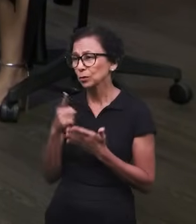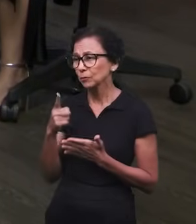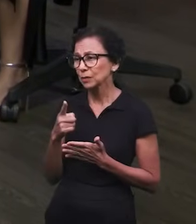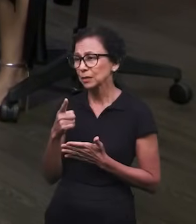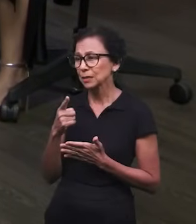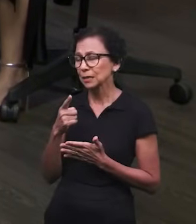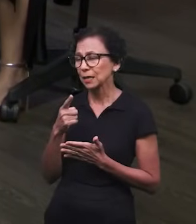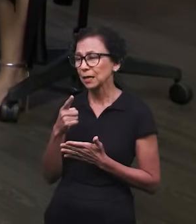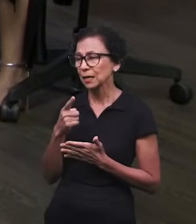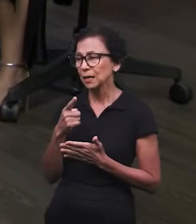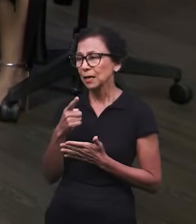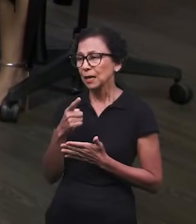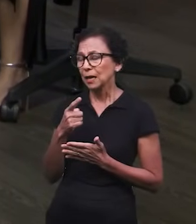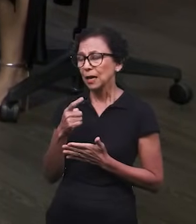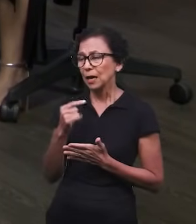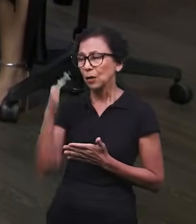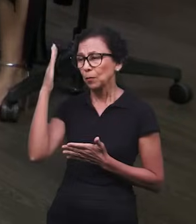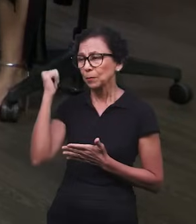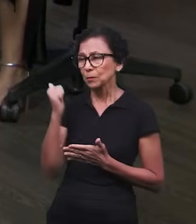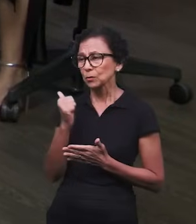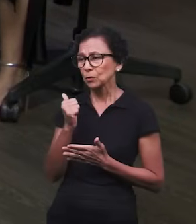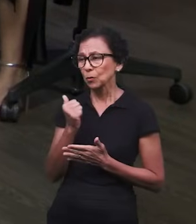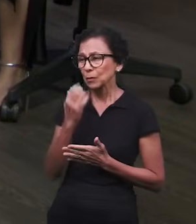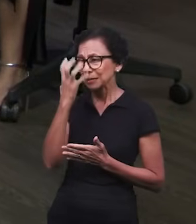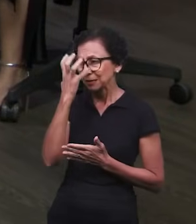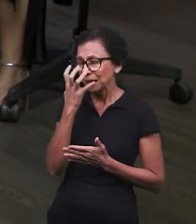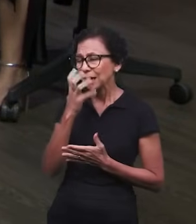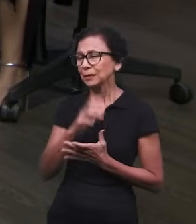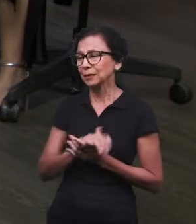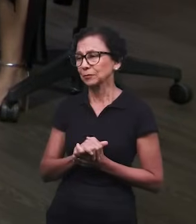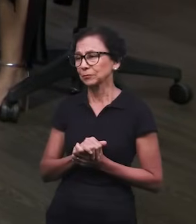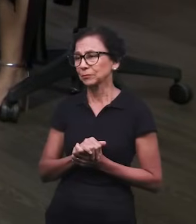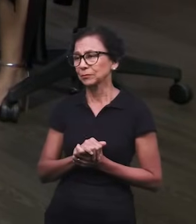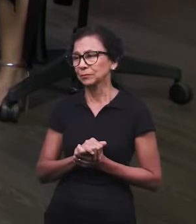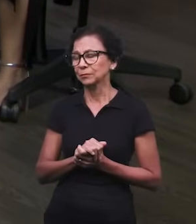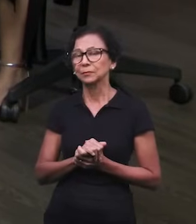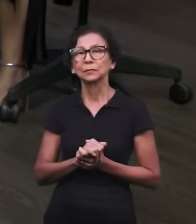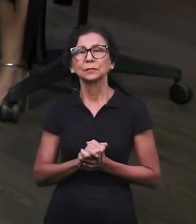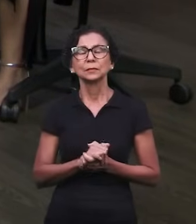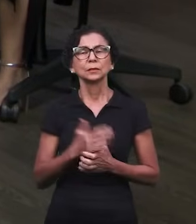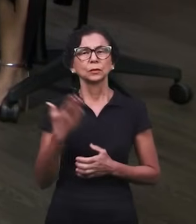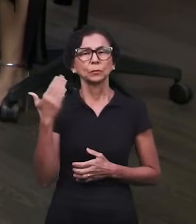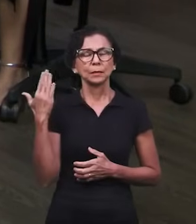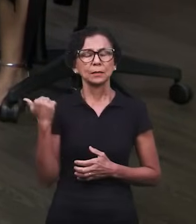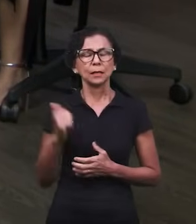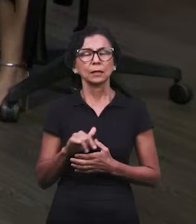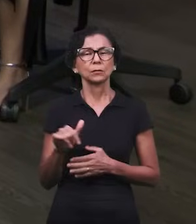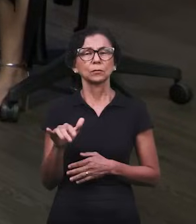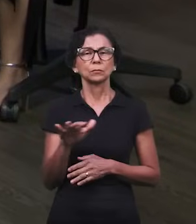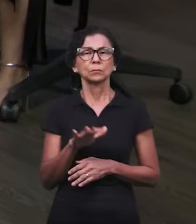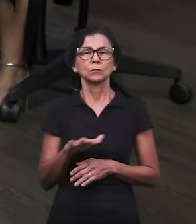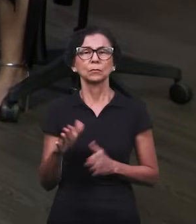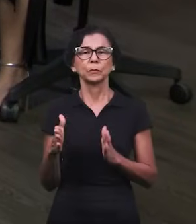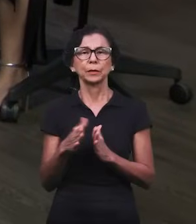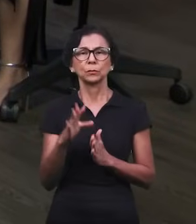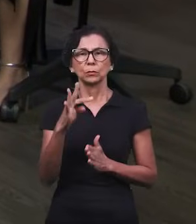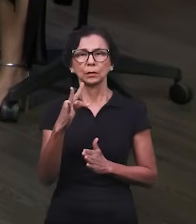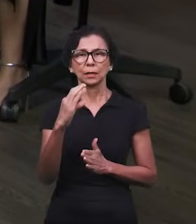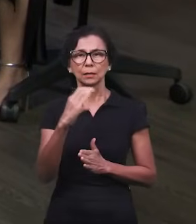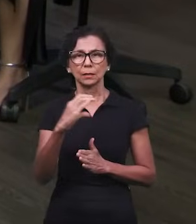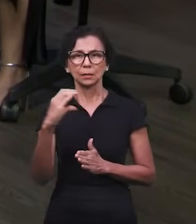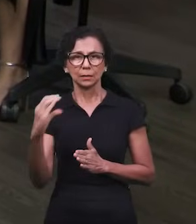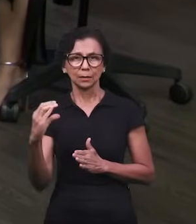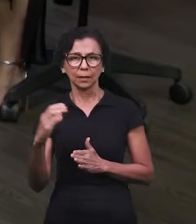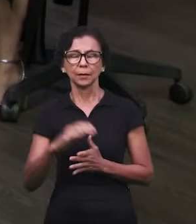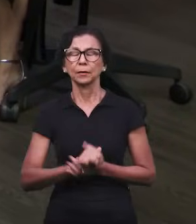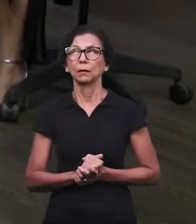uma pessoa séria, né? Na minha época de faculdade, o TCC, que é o desespero de